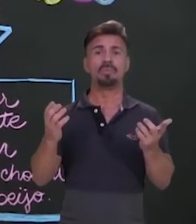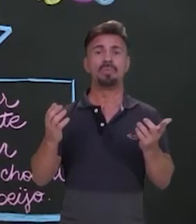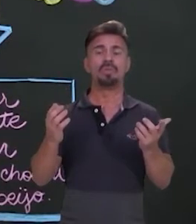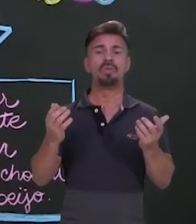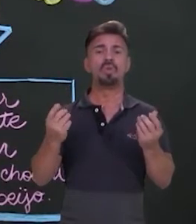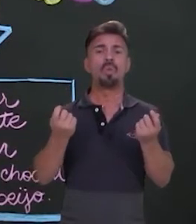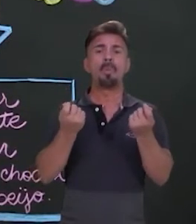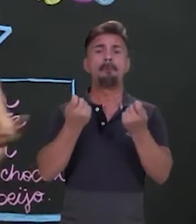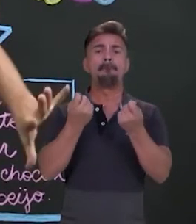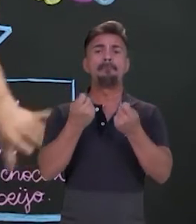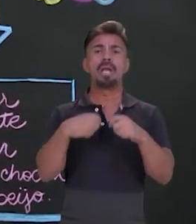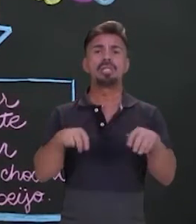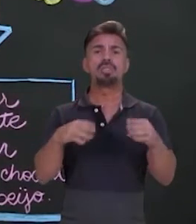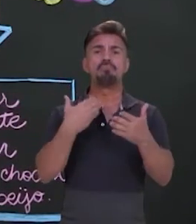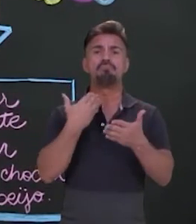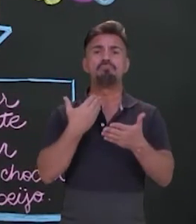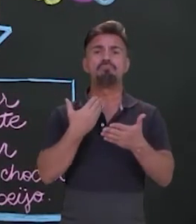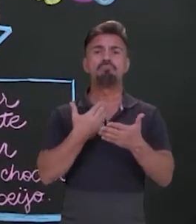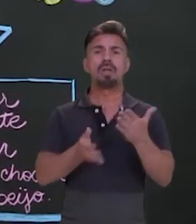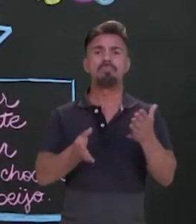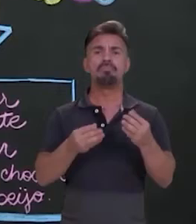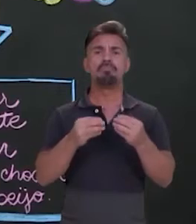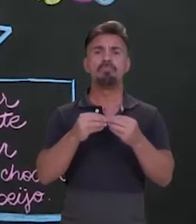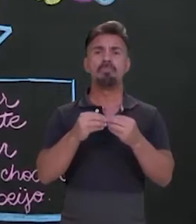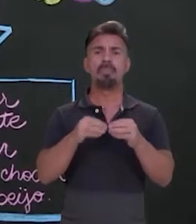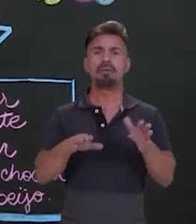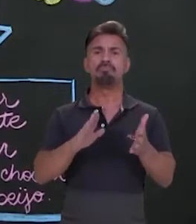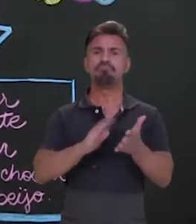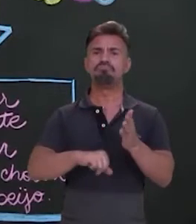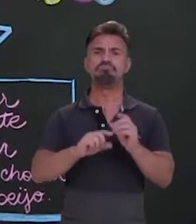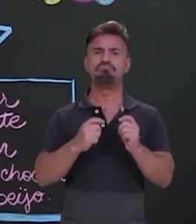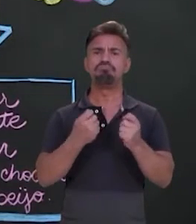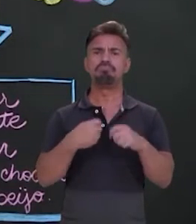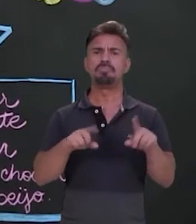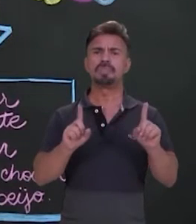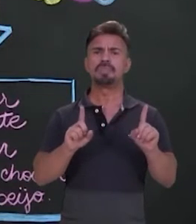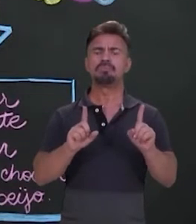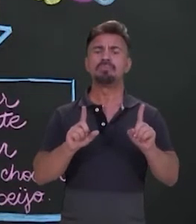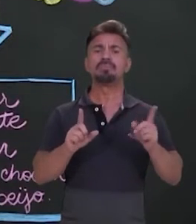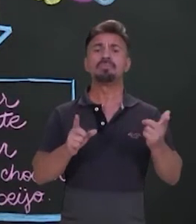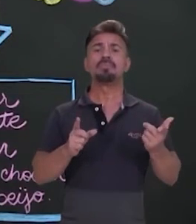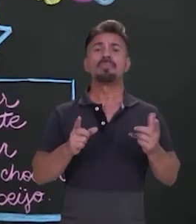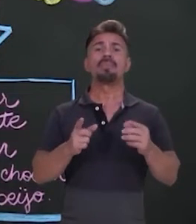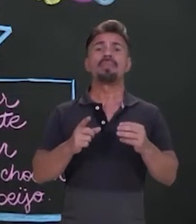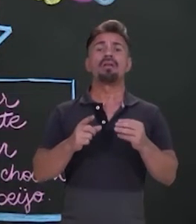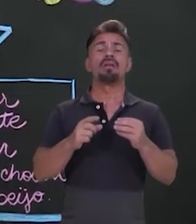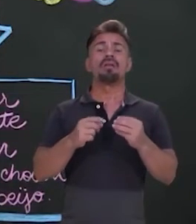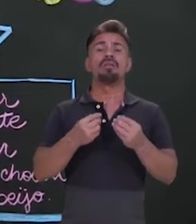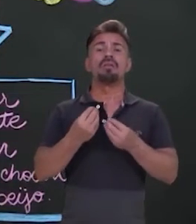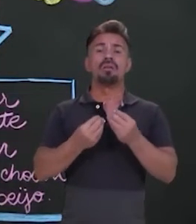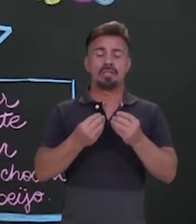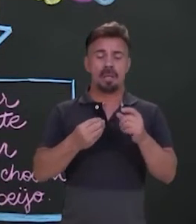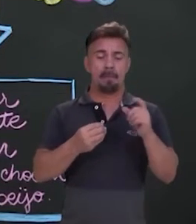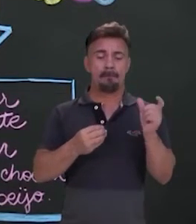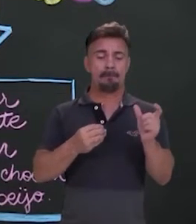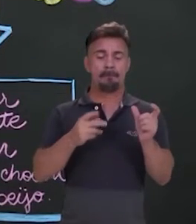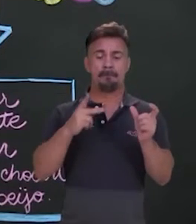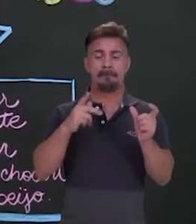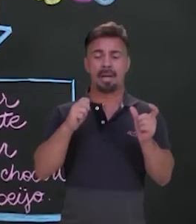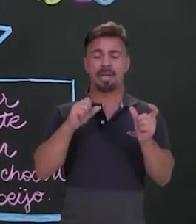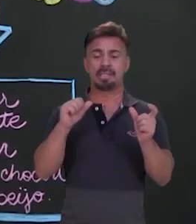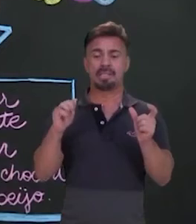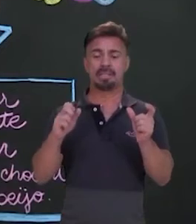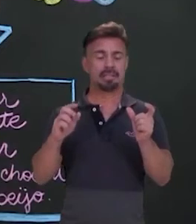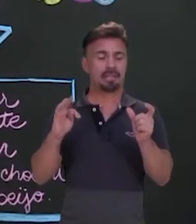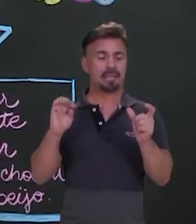tipo de processo que prejudicasse a formação dessas palavras. Ou seja, a junção delas, a realização da palavra passatempo veio pela junção